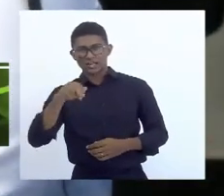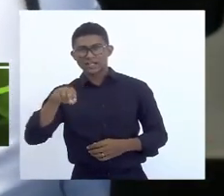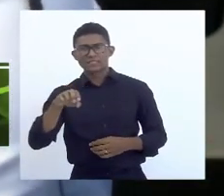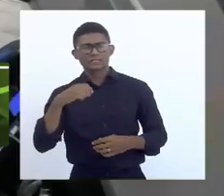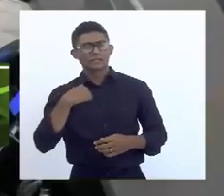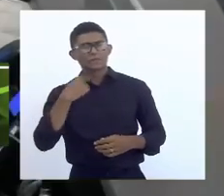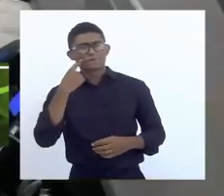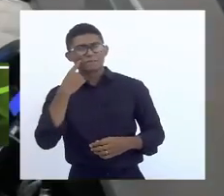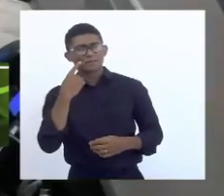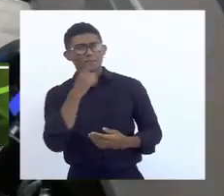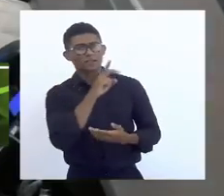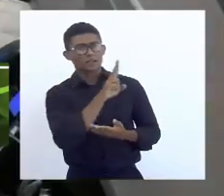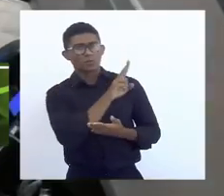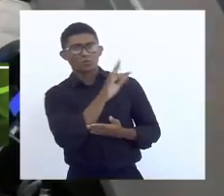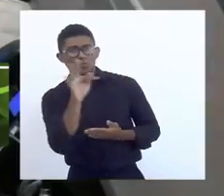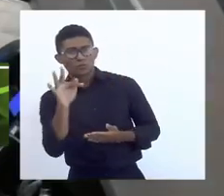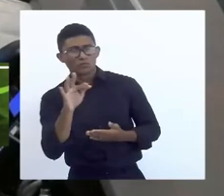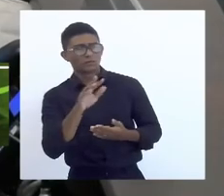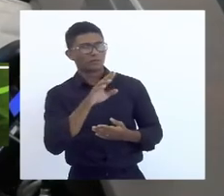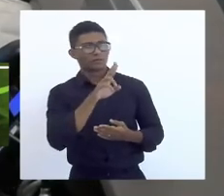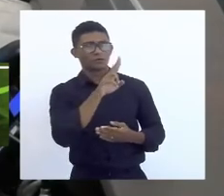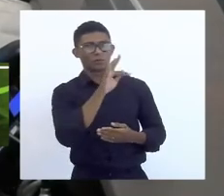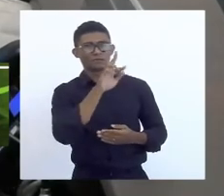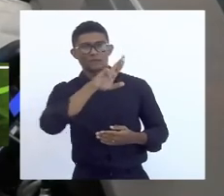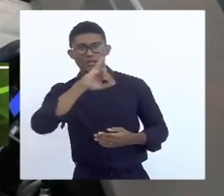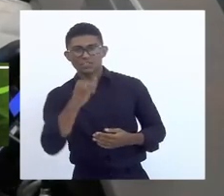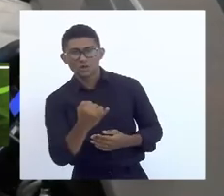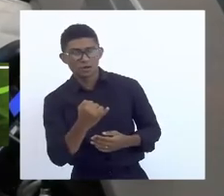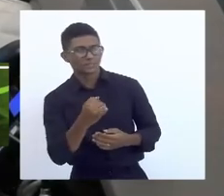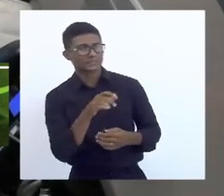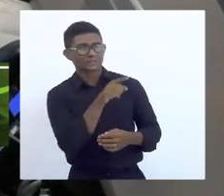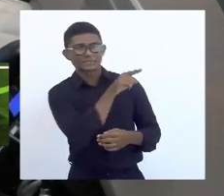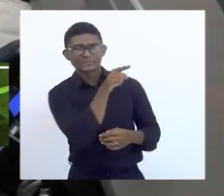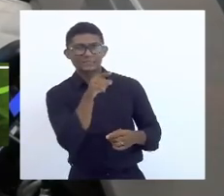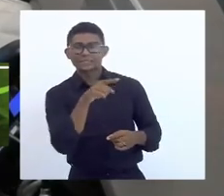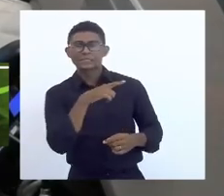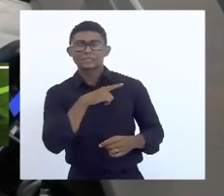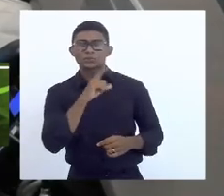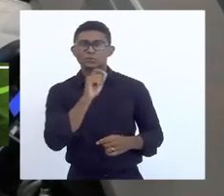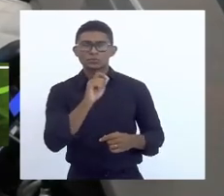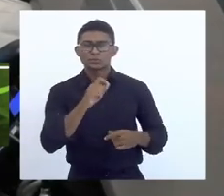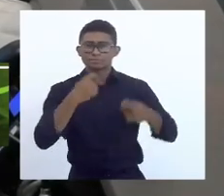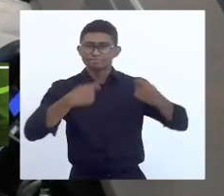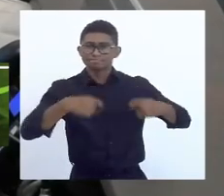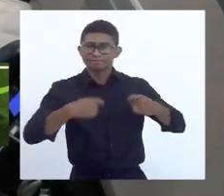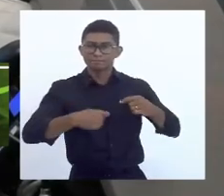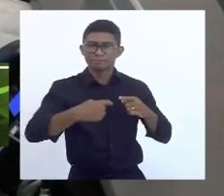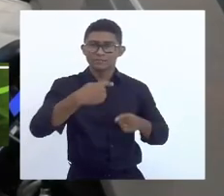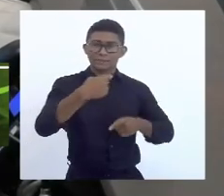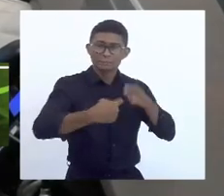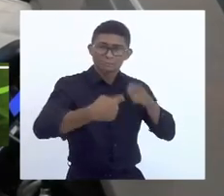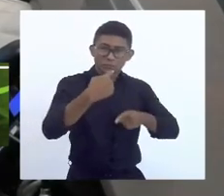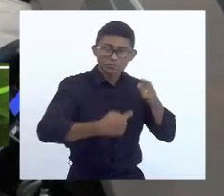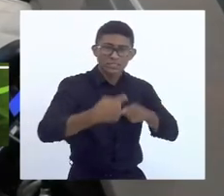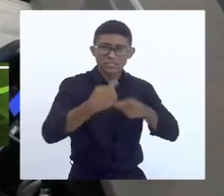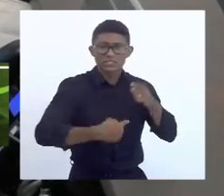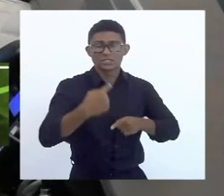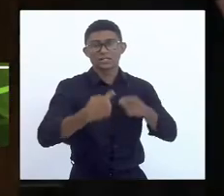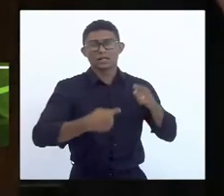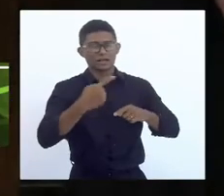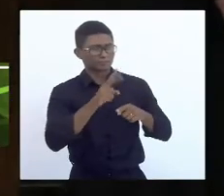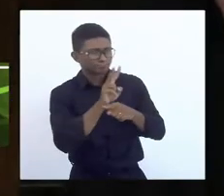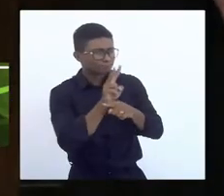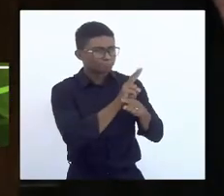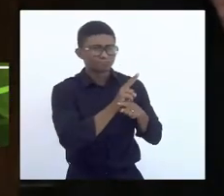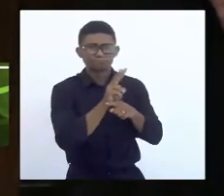à UFRJ, à UERJ, para termos observatórios dessas políticas e dessas violências no nosso Estado. É um caminhamento